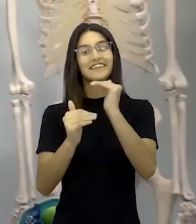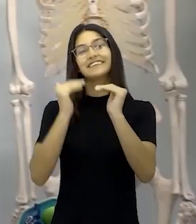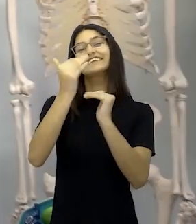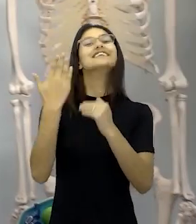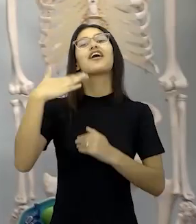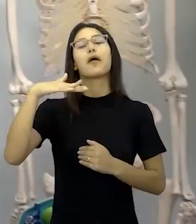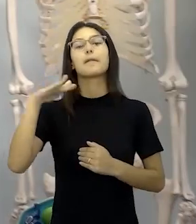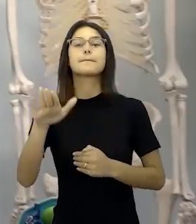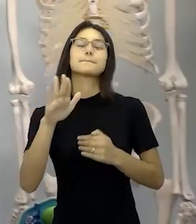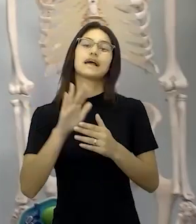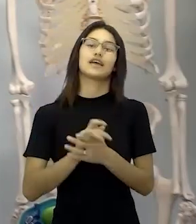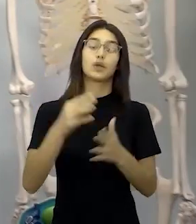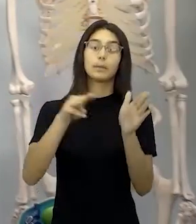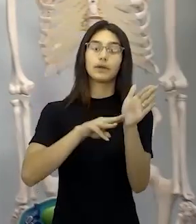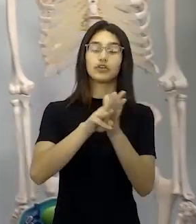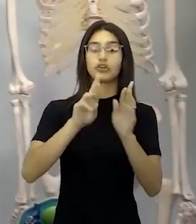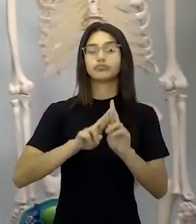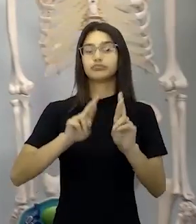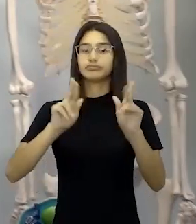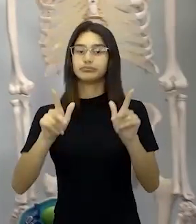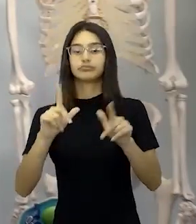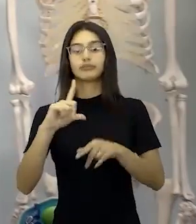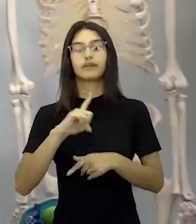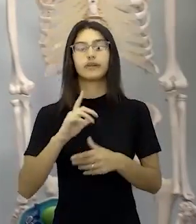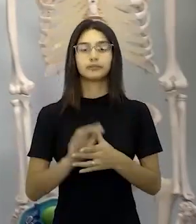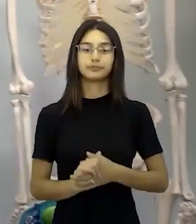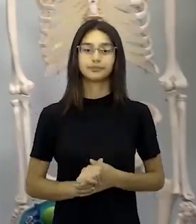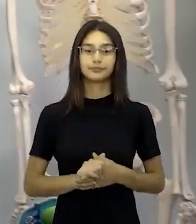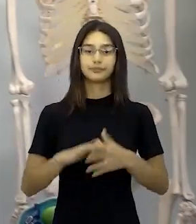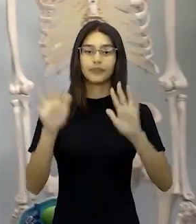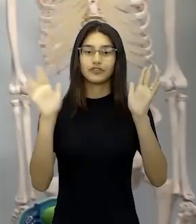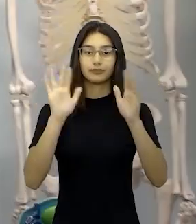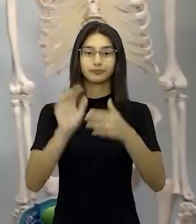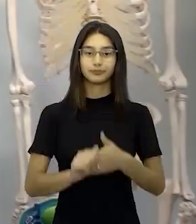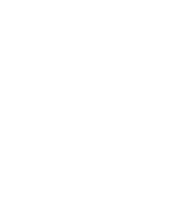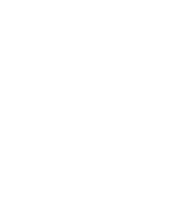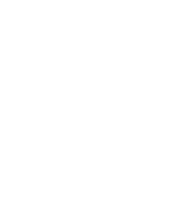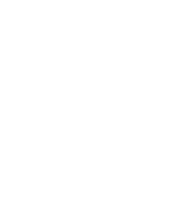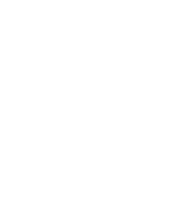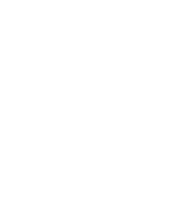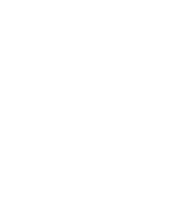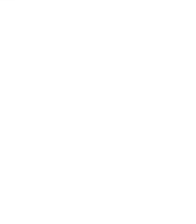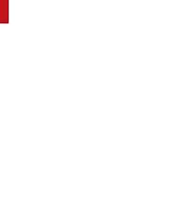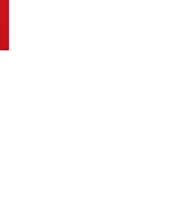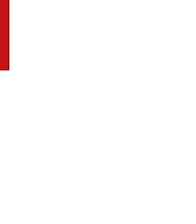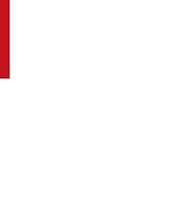vez mais com metodologias diferenciadas como essa. Falou!